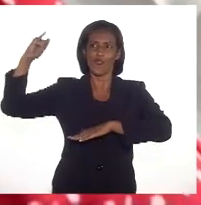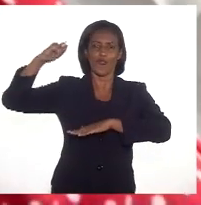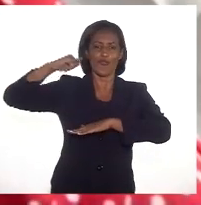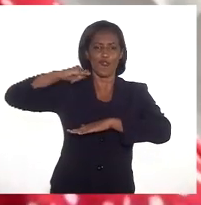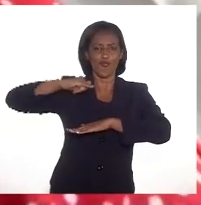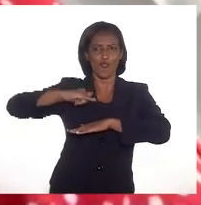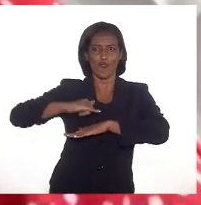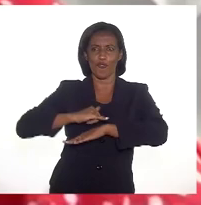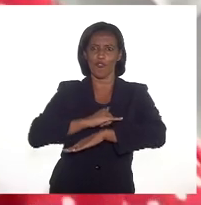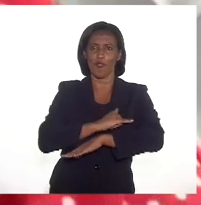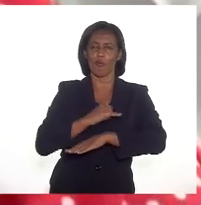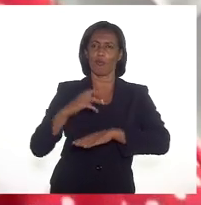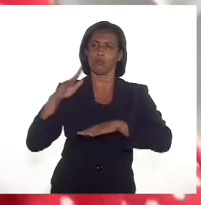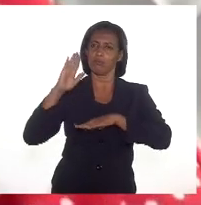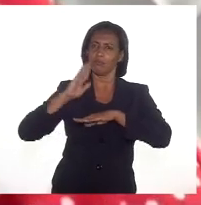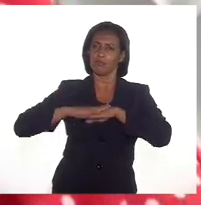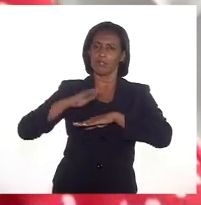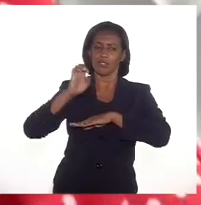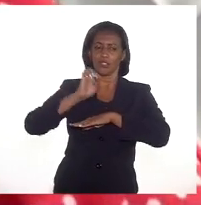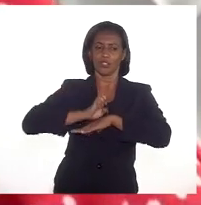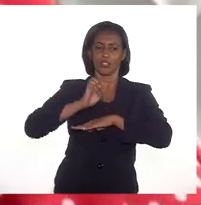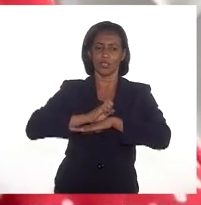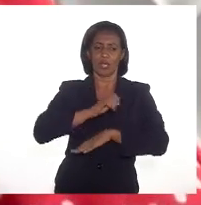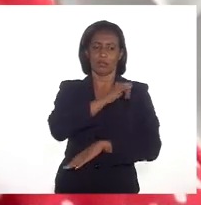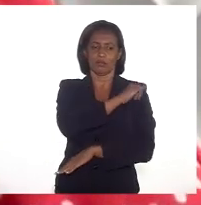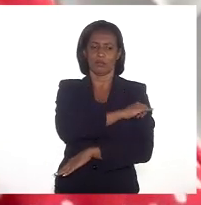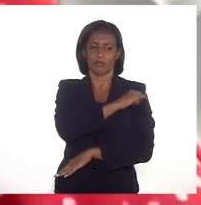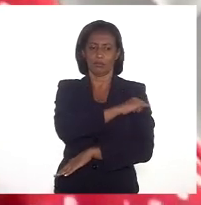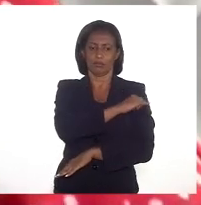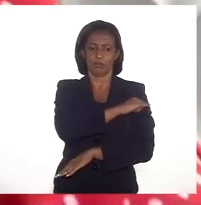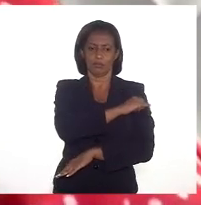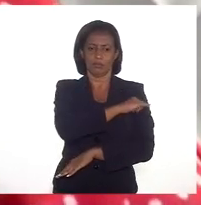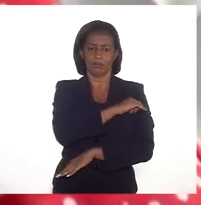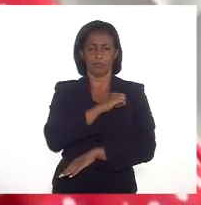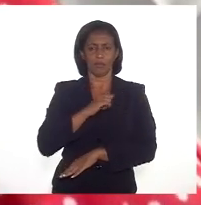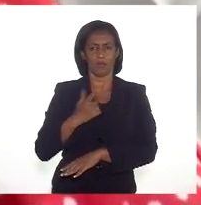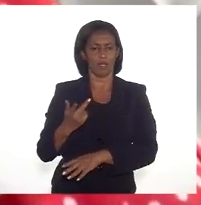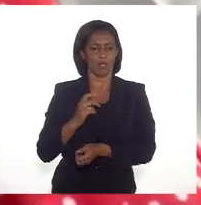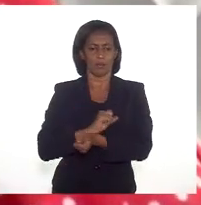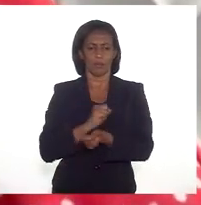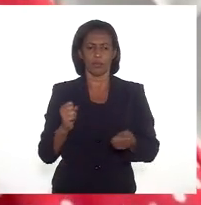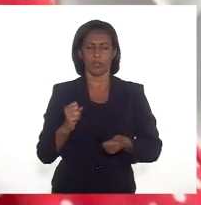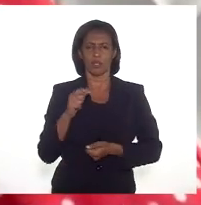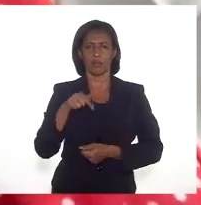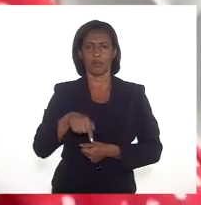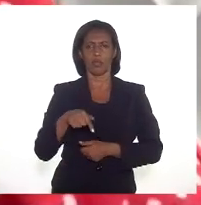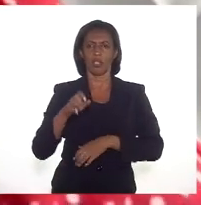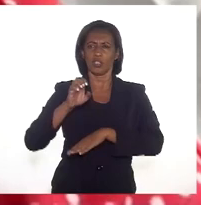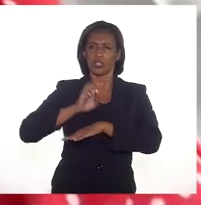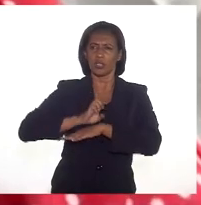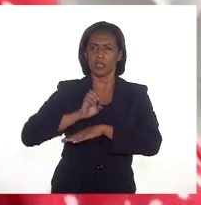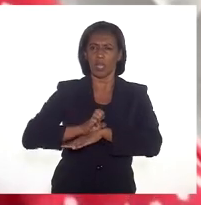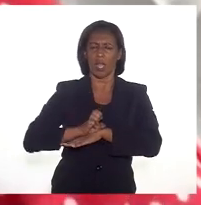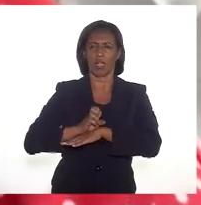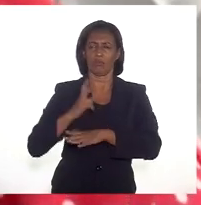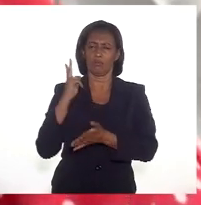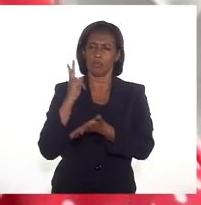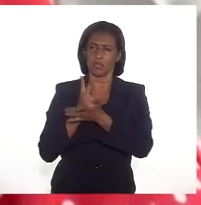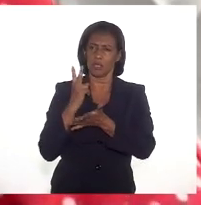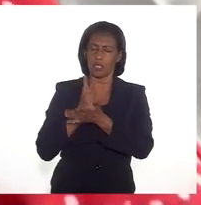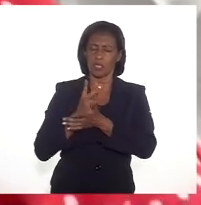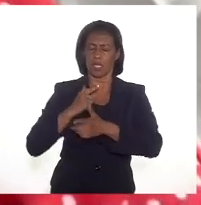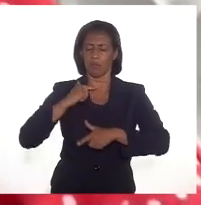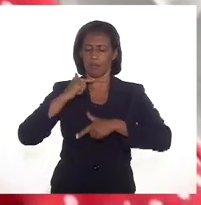da cidade do Rio de Janeiro. É inadmissível que essa cidade, esse Estado, que sempre funcionaram